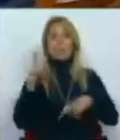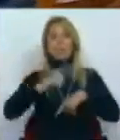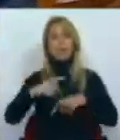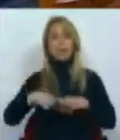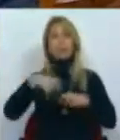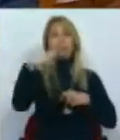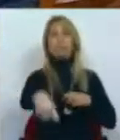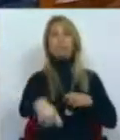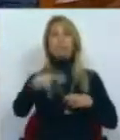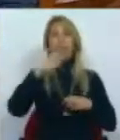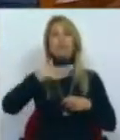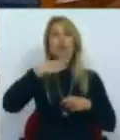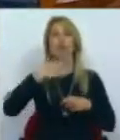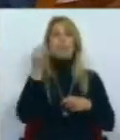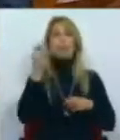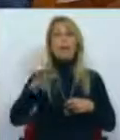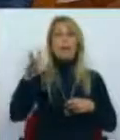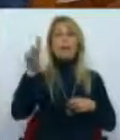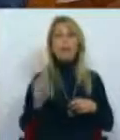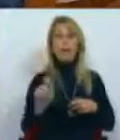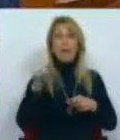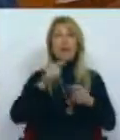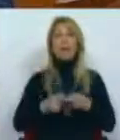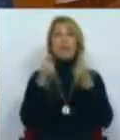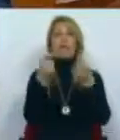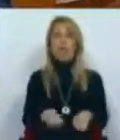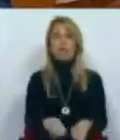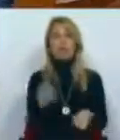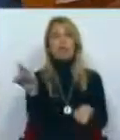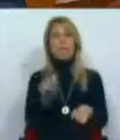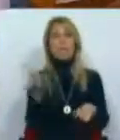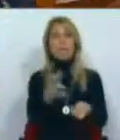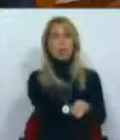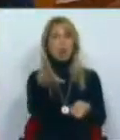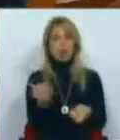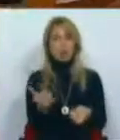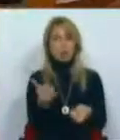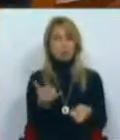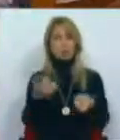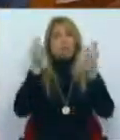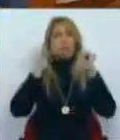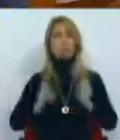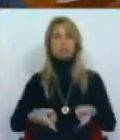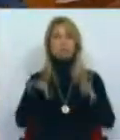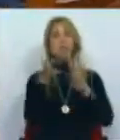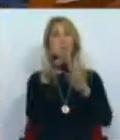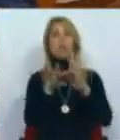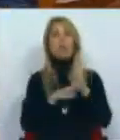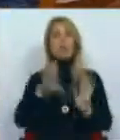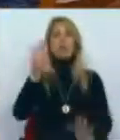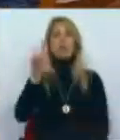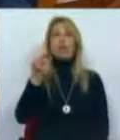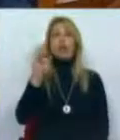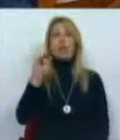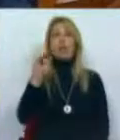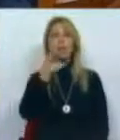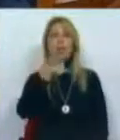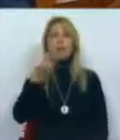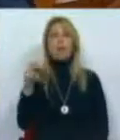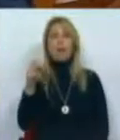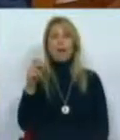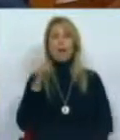do empréstimo do PME Invest em 12 meses. Lançamento do programa Jéssica no âmbito